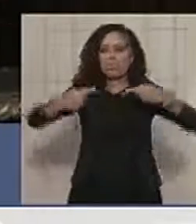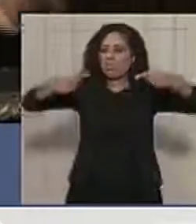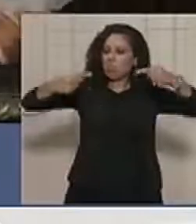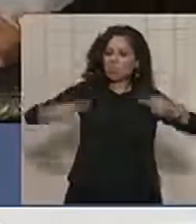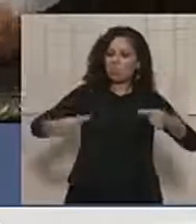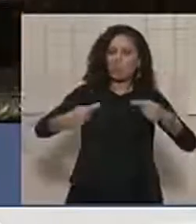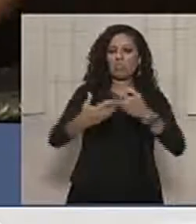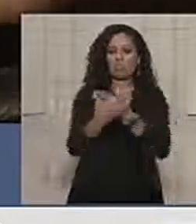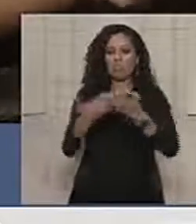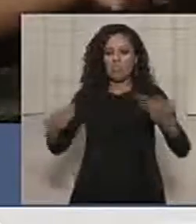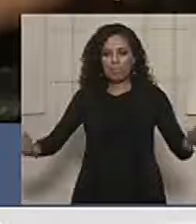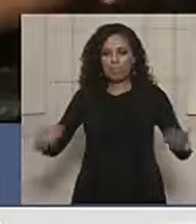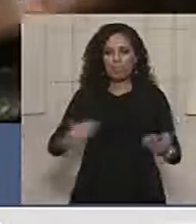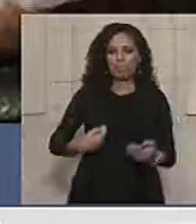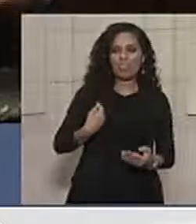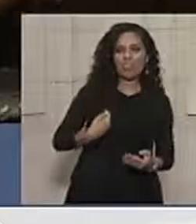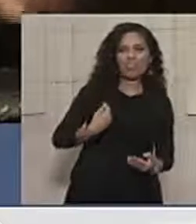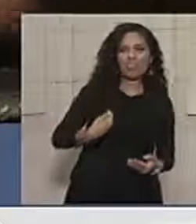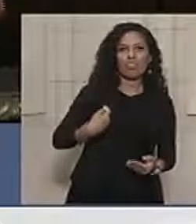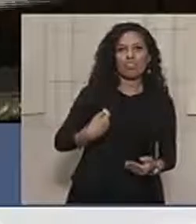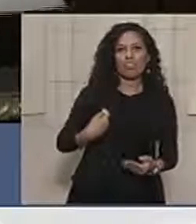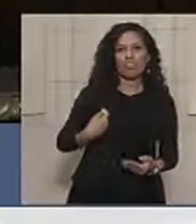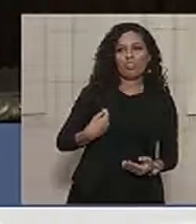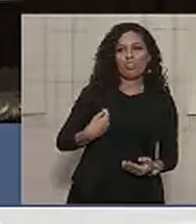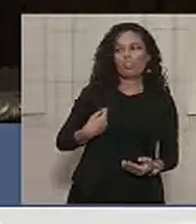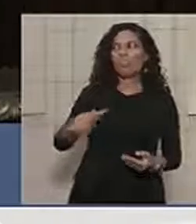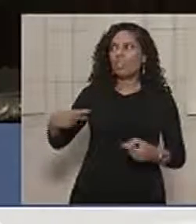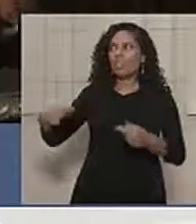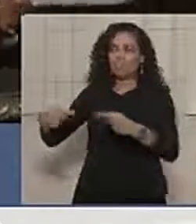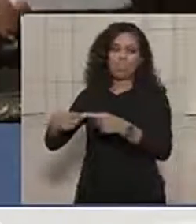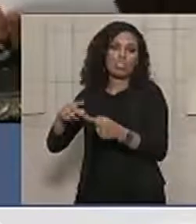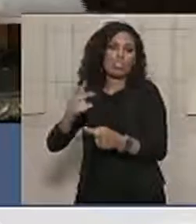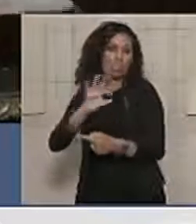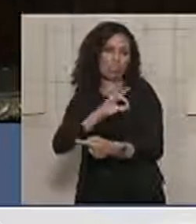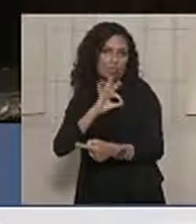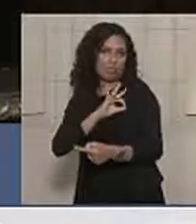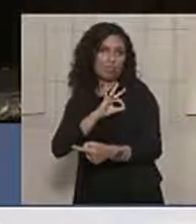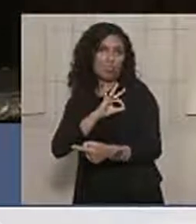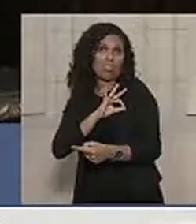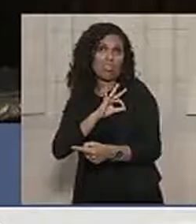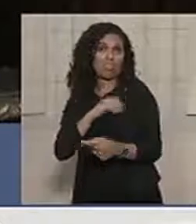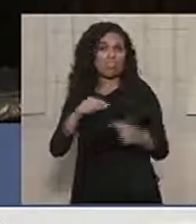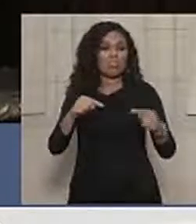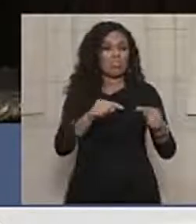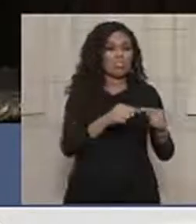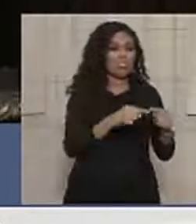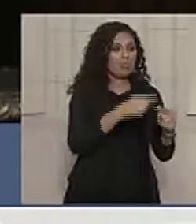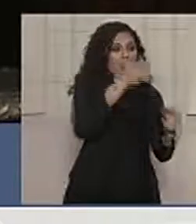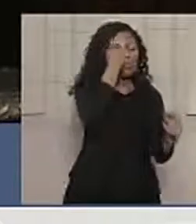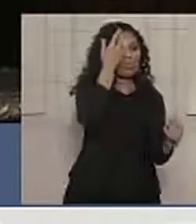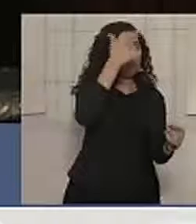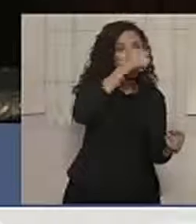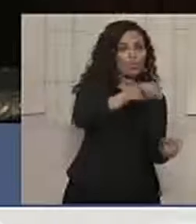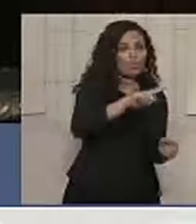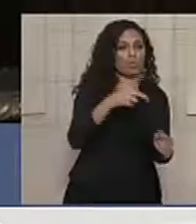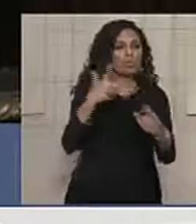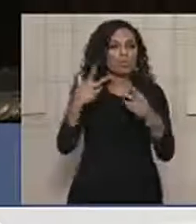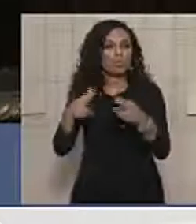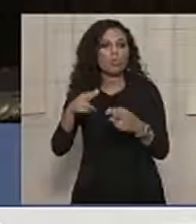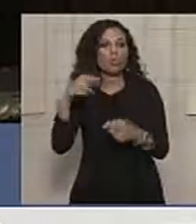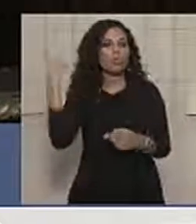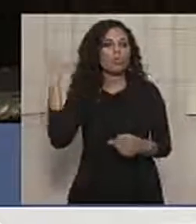confronto com perda de vidas, tanto de profissionais da ponta, como bem sinalizou Renata